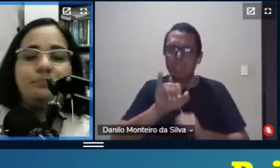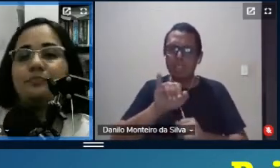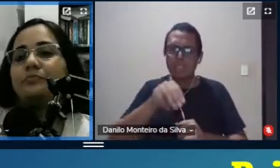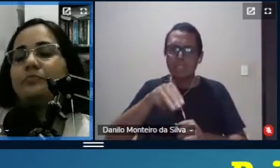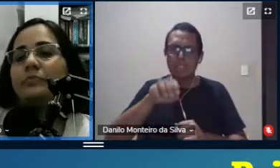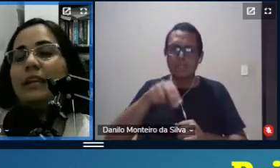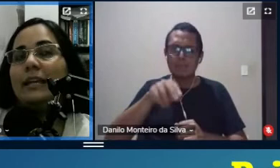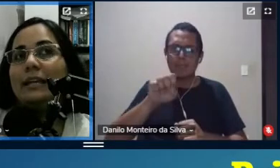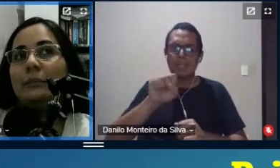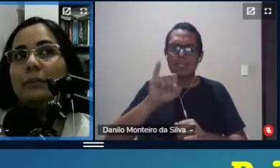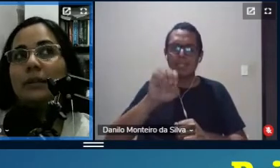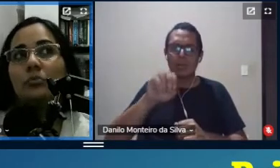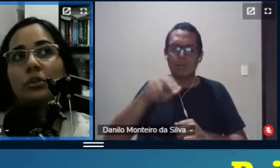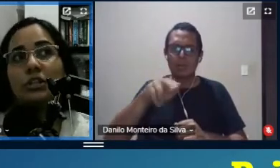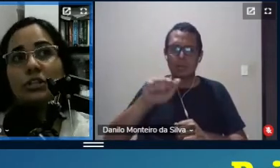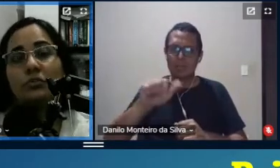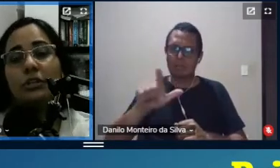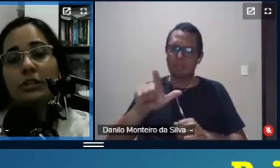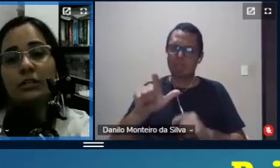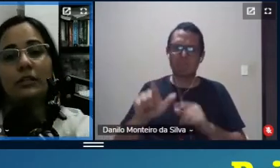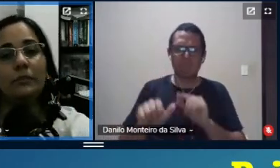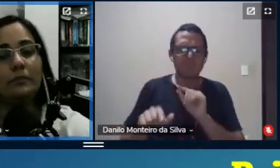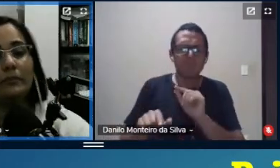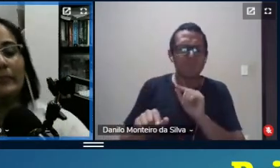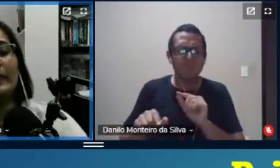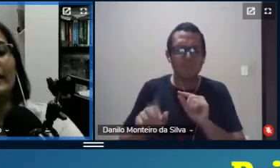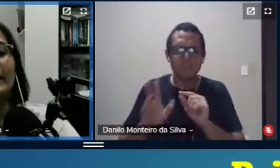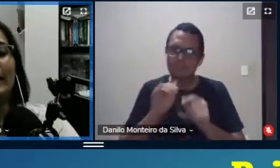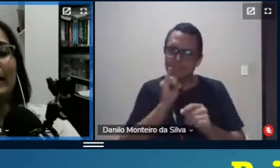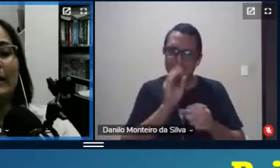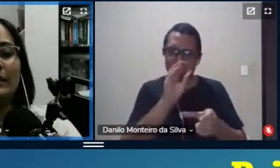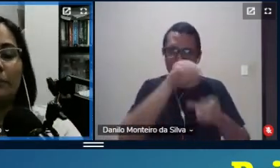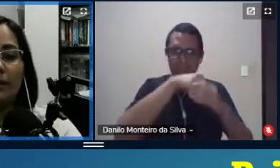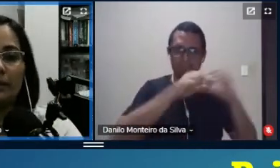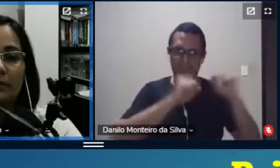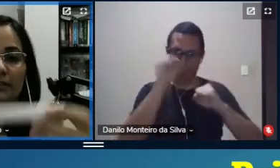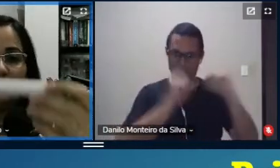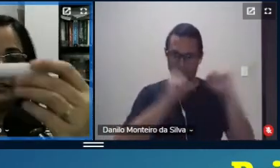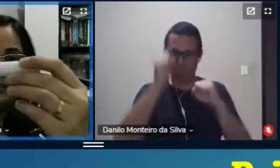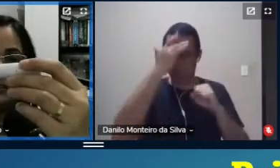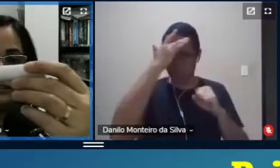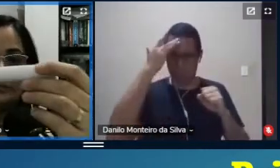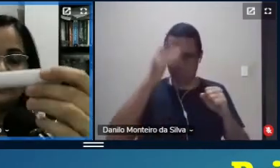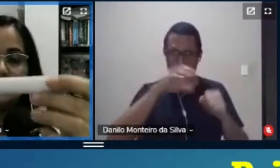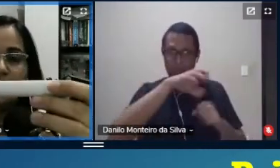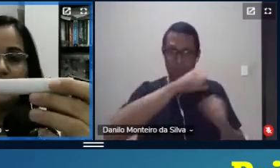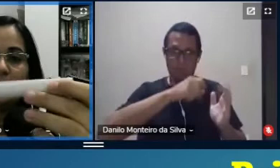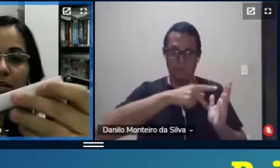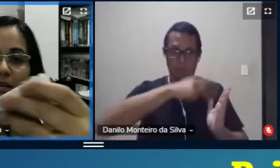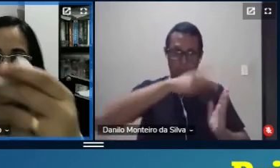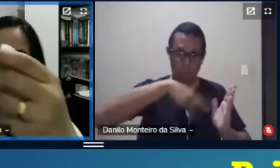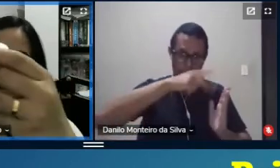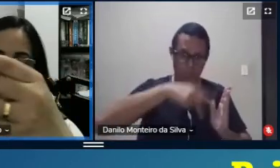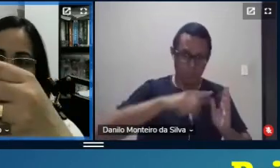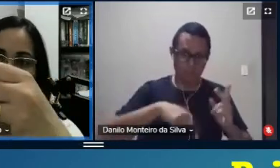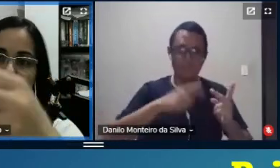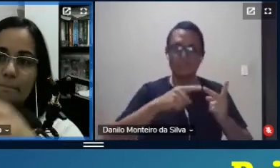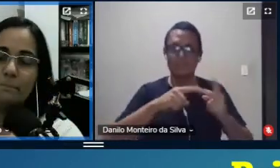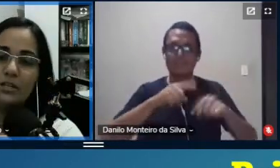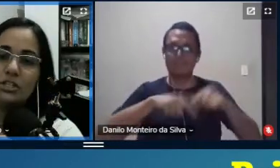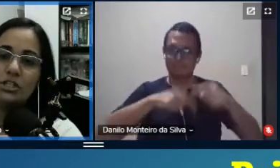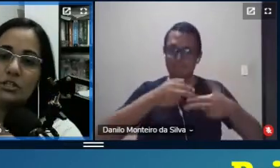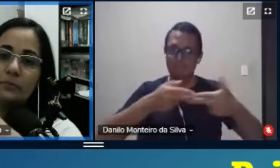indústria, ele pega o projetinho dele, ele pega a pecinha dele, e aí ele